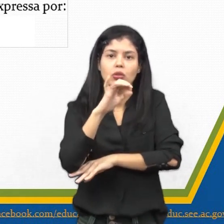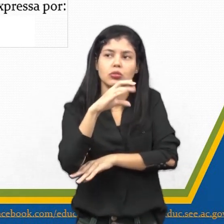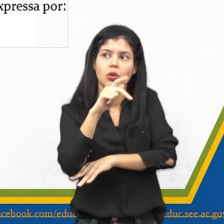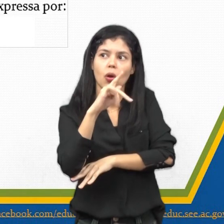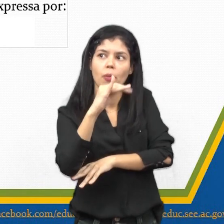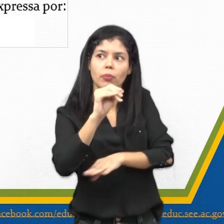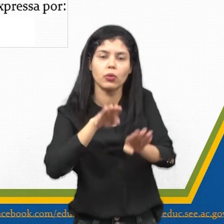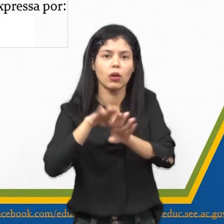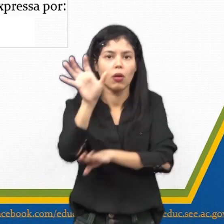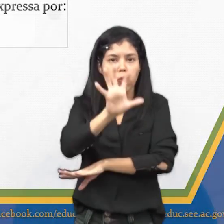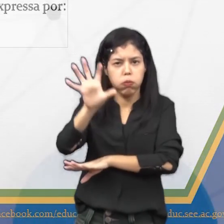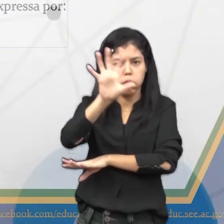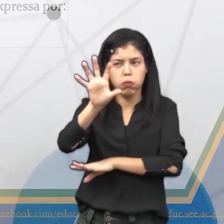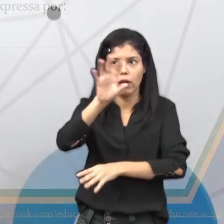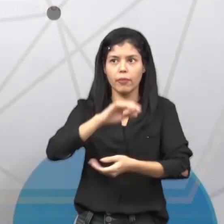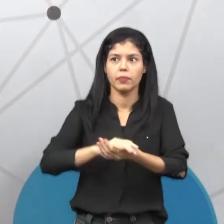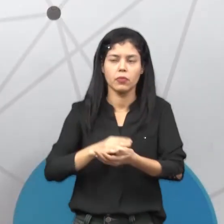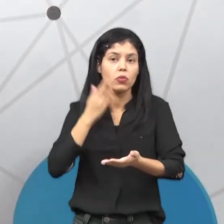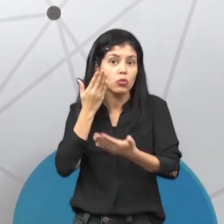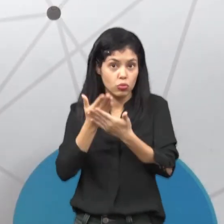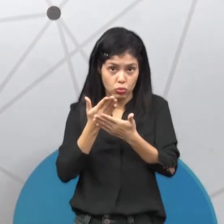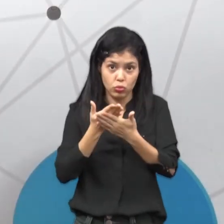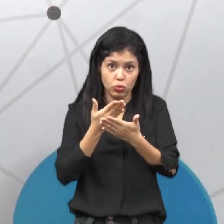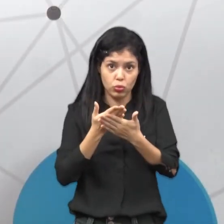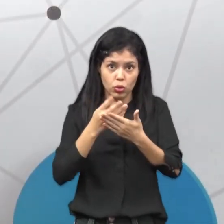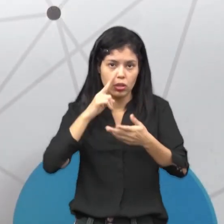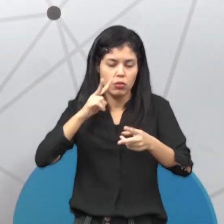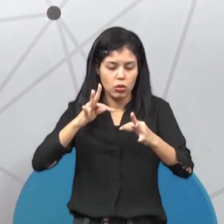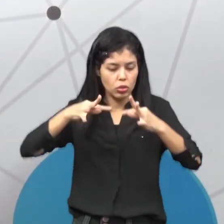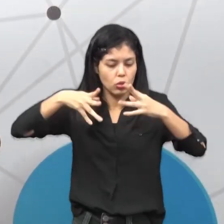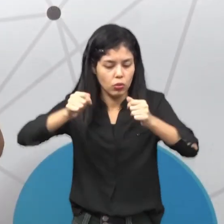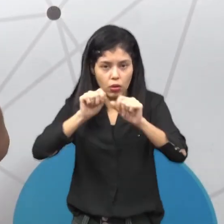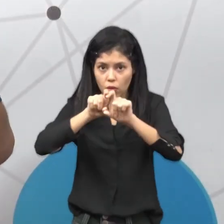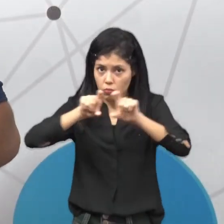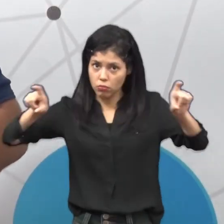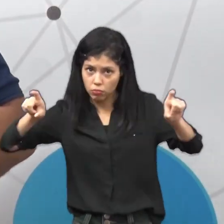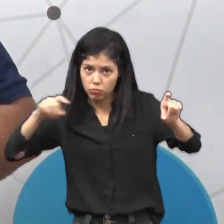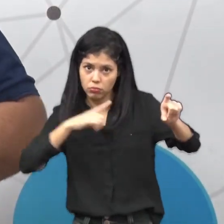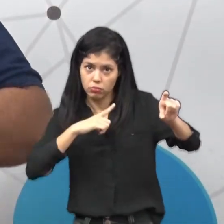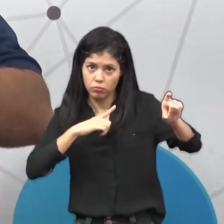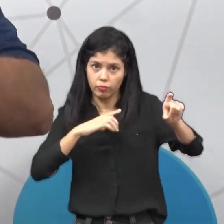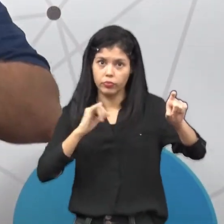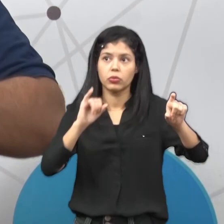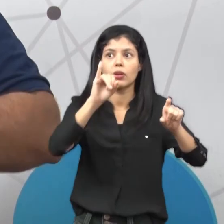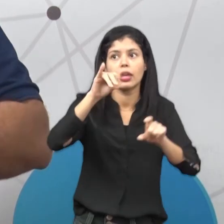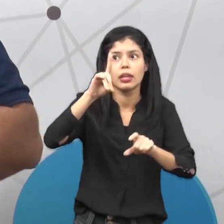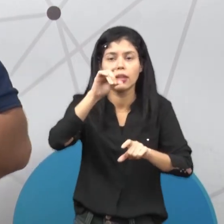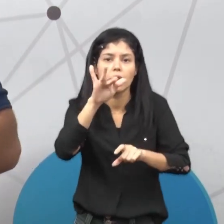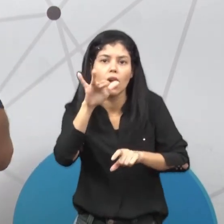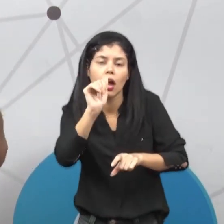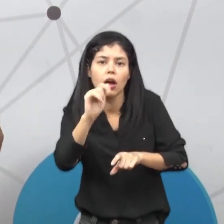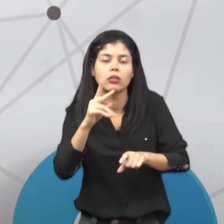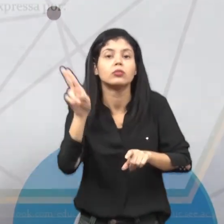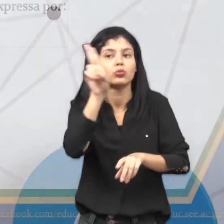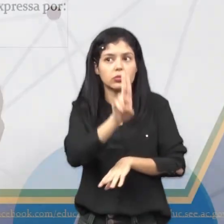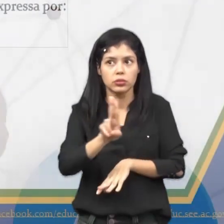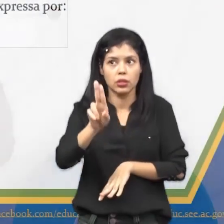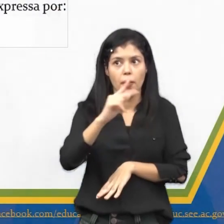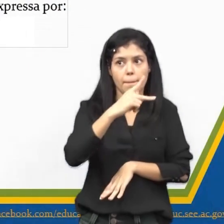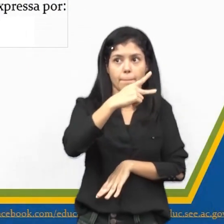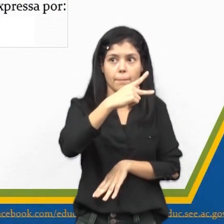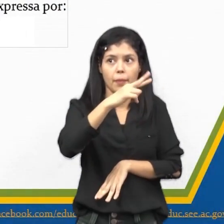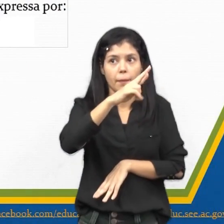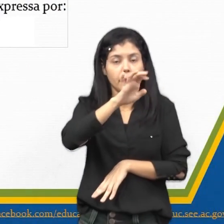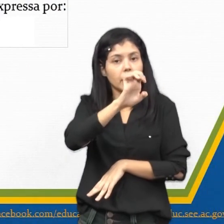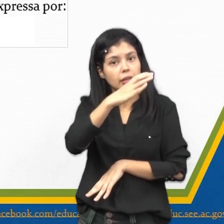eu estudo a lei dos gases e observo essa equação geral dos gases ideais, eu vou sempre utilizar a fórmula